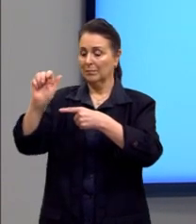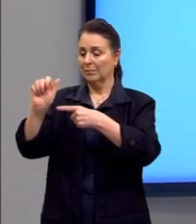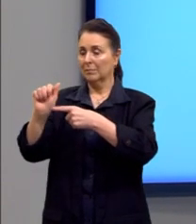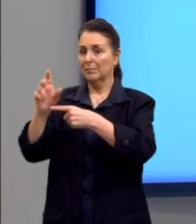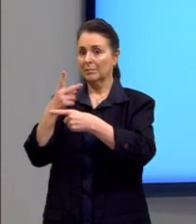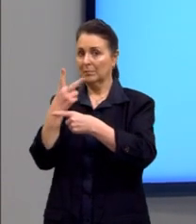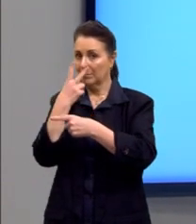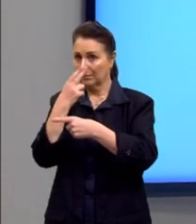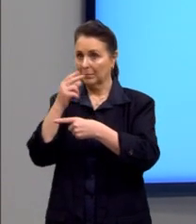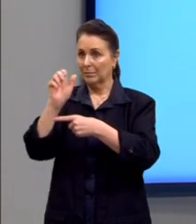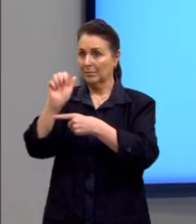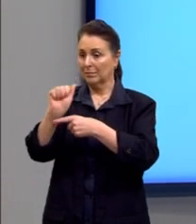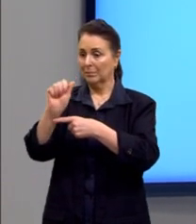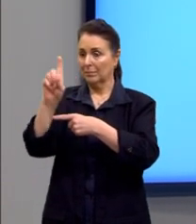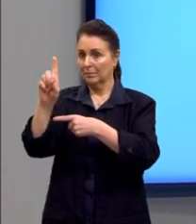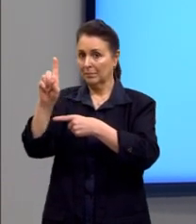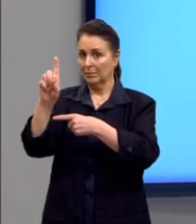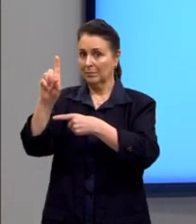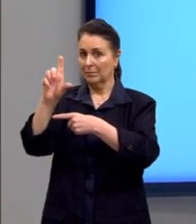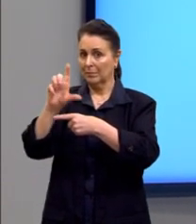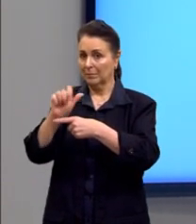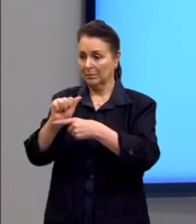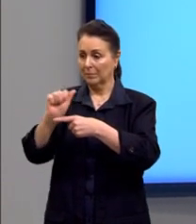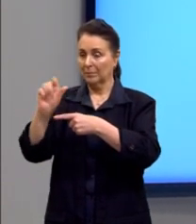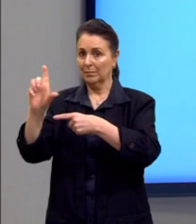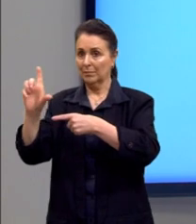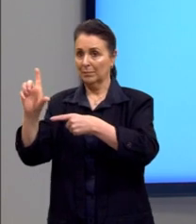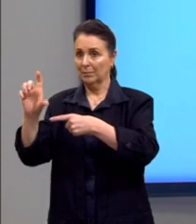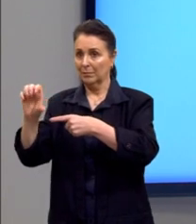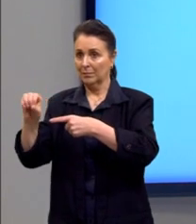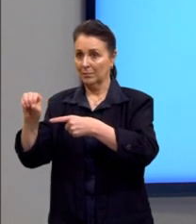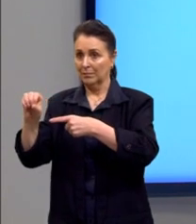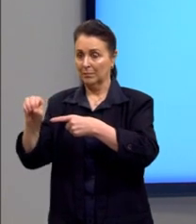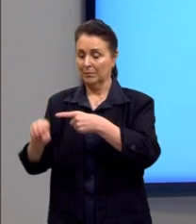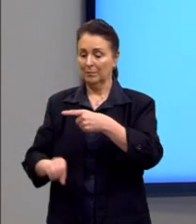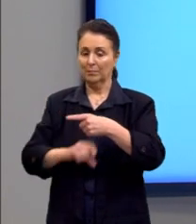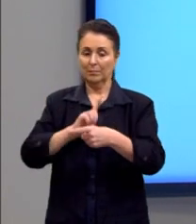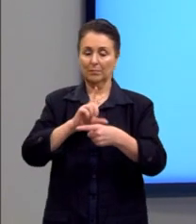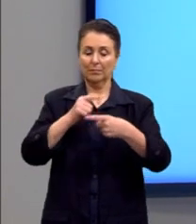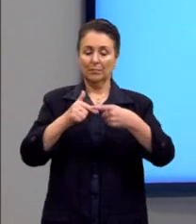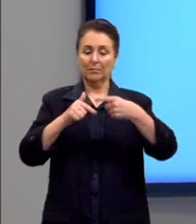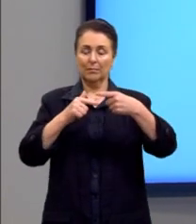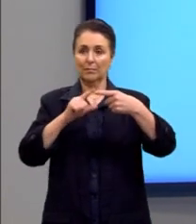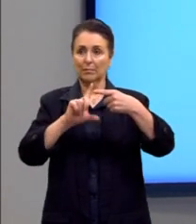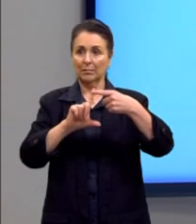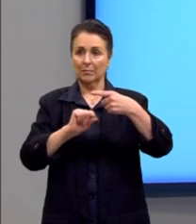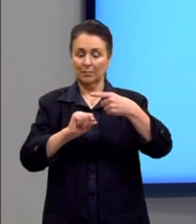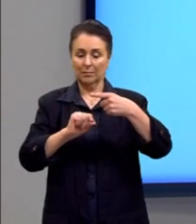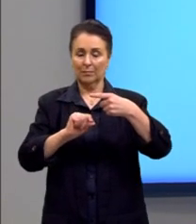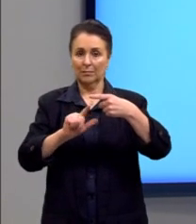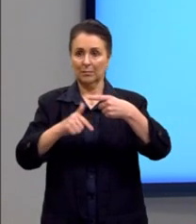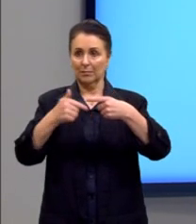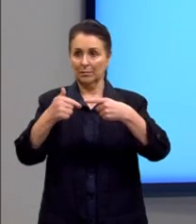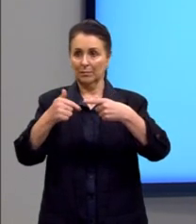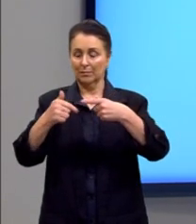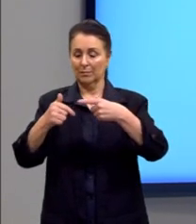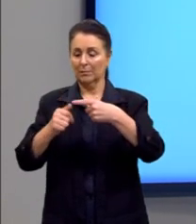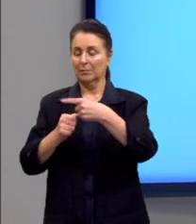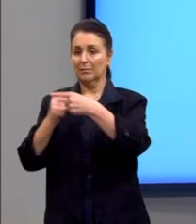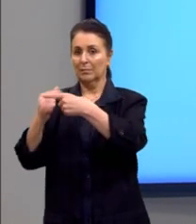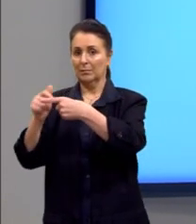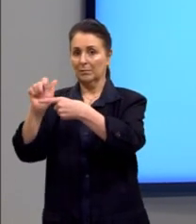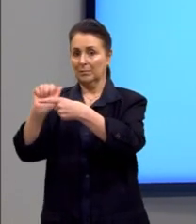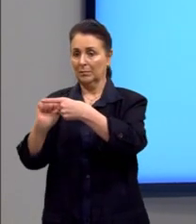tudo isso em relação ao terremoto da Argentina então 10 elevado a 7 = 2